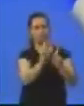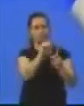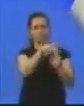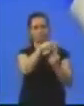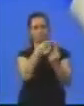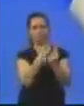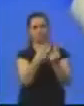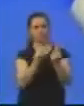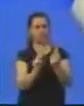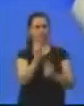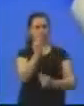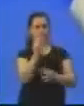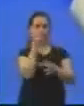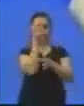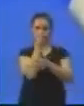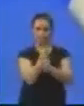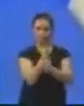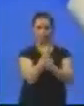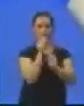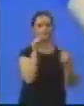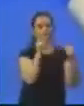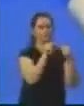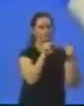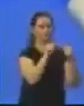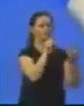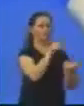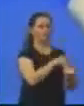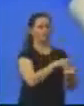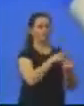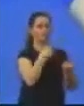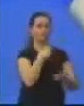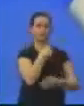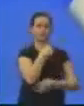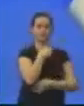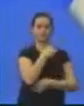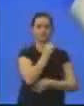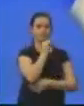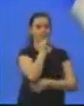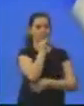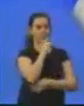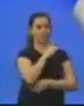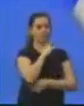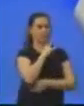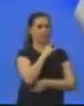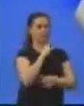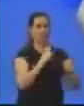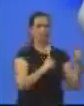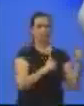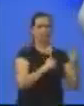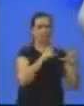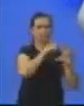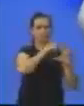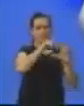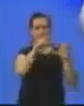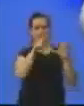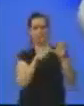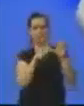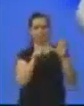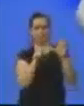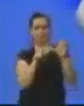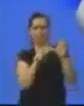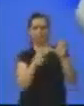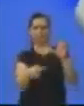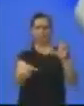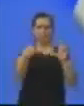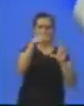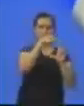com k um número inteiro. De fato, eu não posso ter, na primeira volta, então de 0 até 2π, eu